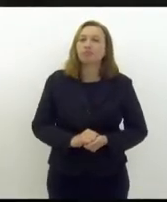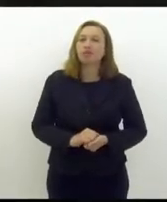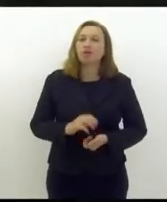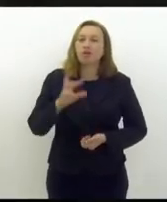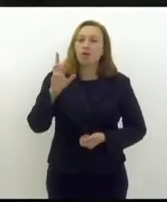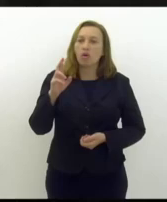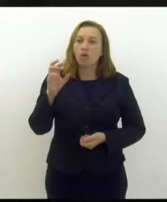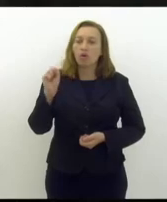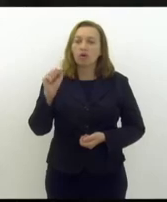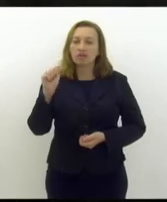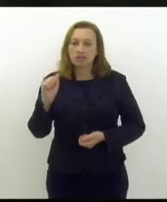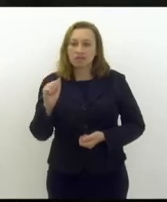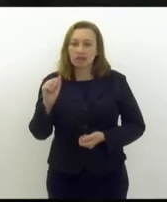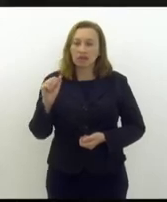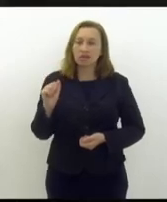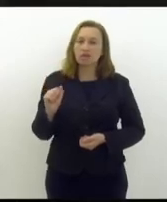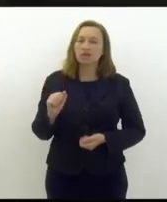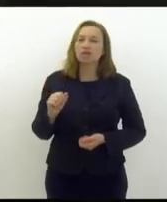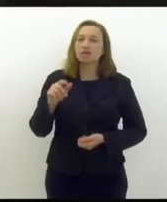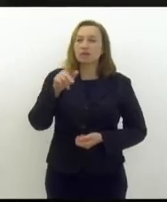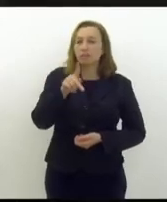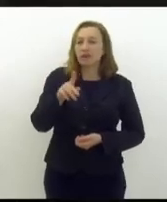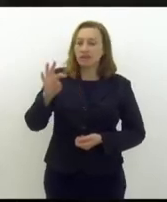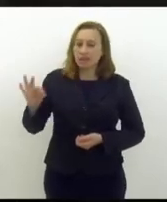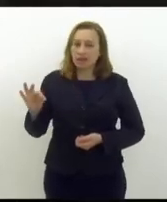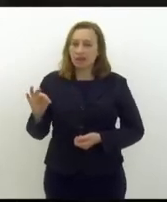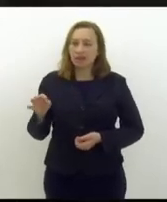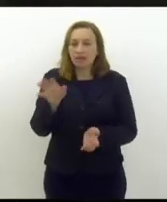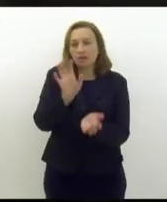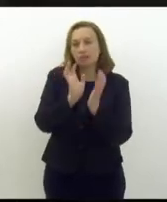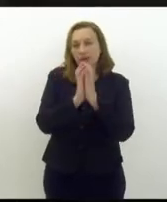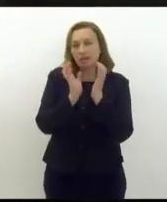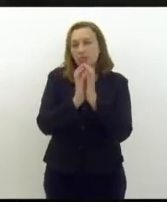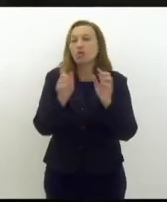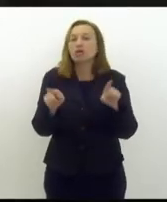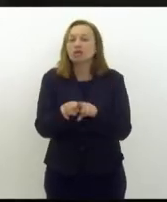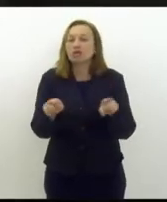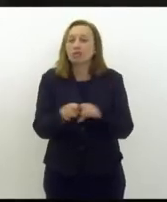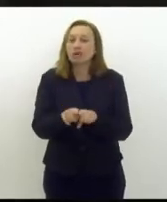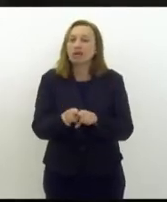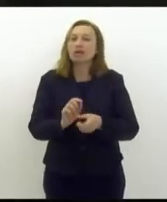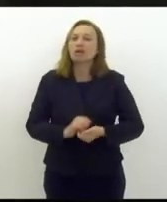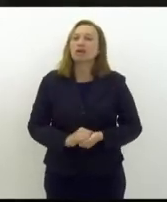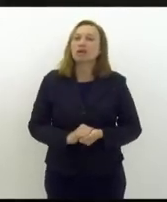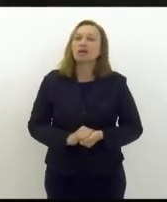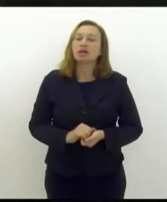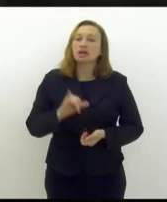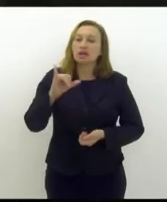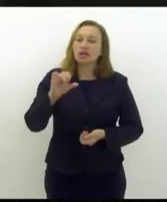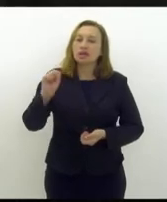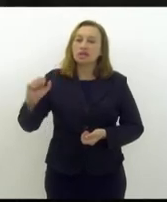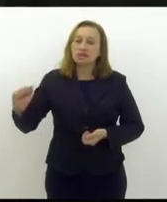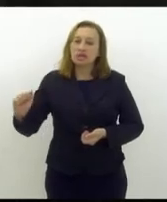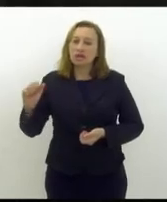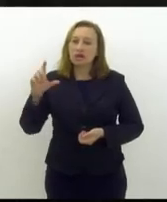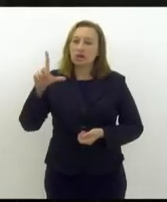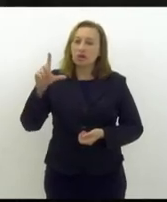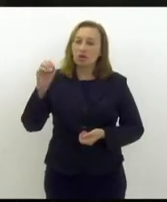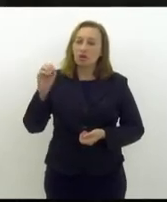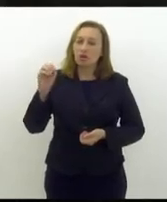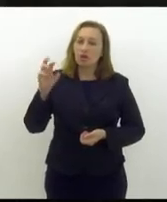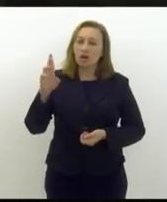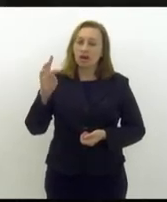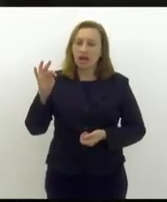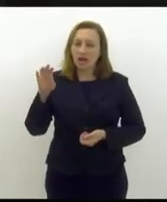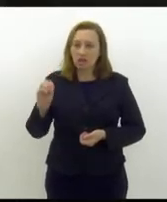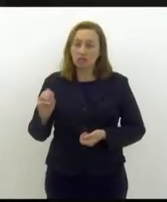Rosa Amorim do PT de Pernambuco e também a nossa querida Isa Lourenço de Minas